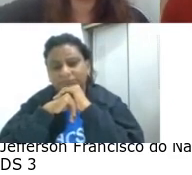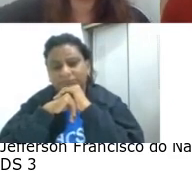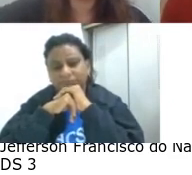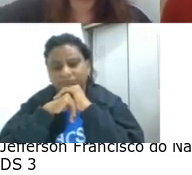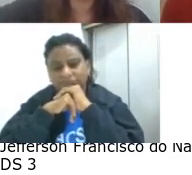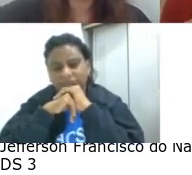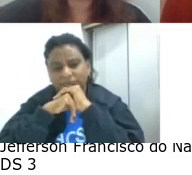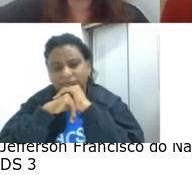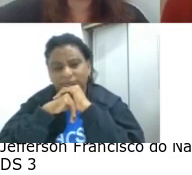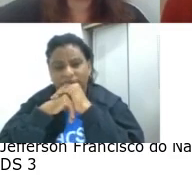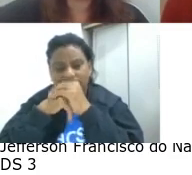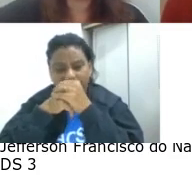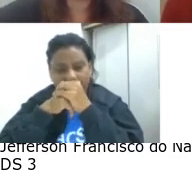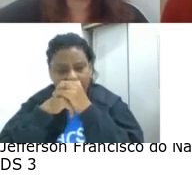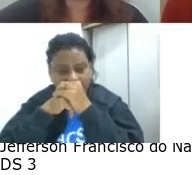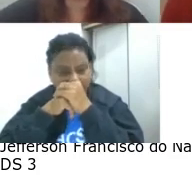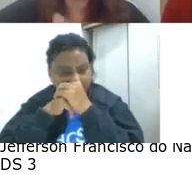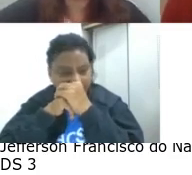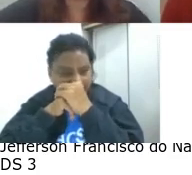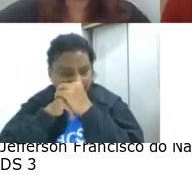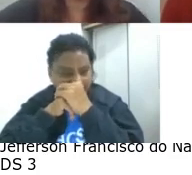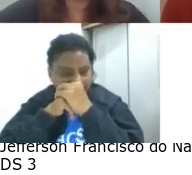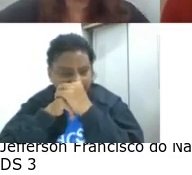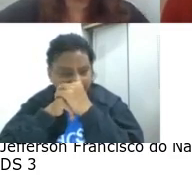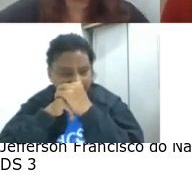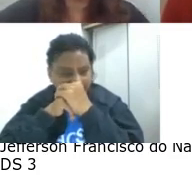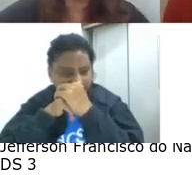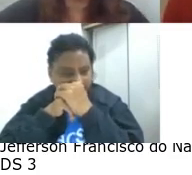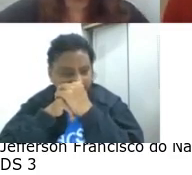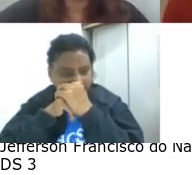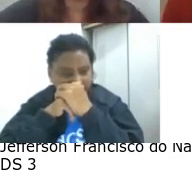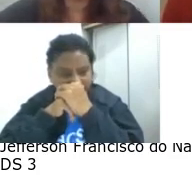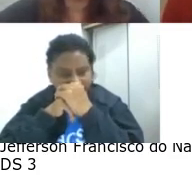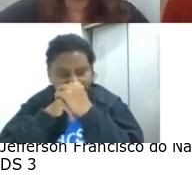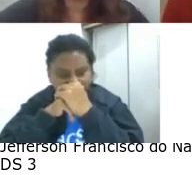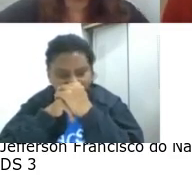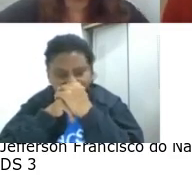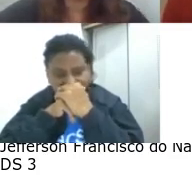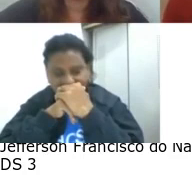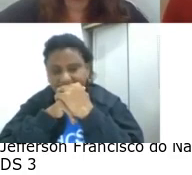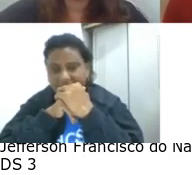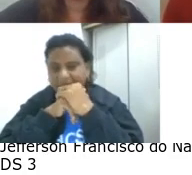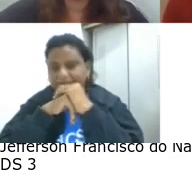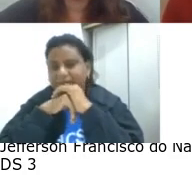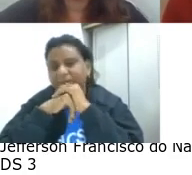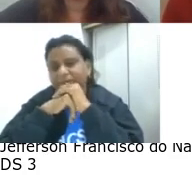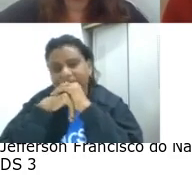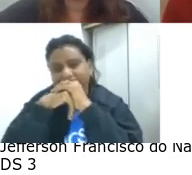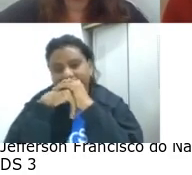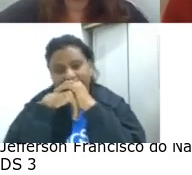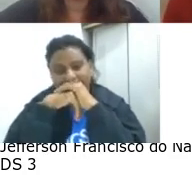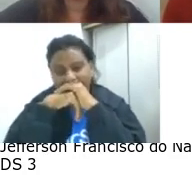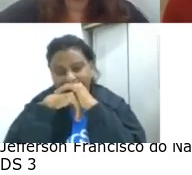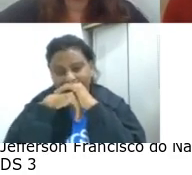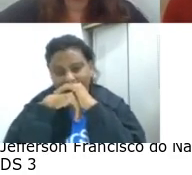de saúde que são primordiais para que esse paciente ele dê continuidade ao tratamento né uma rede de apoio que de fato a gente a gente